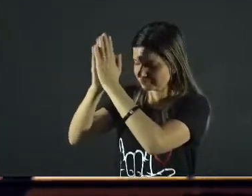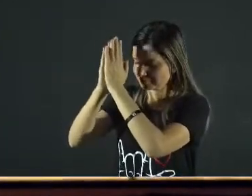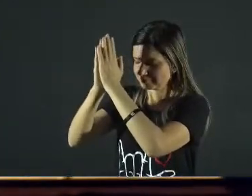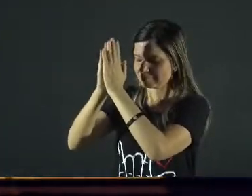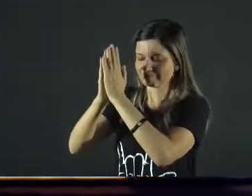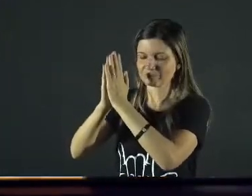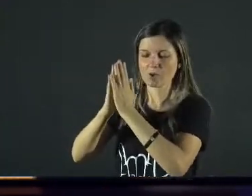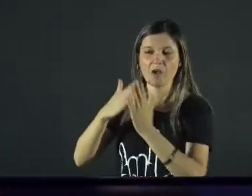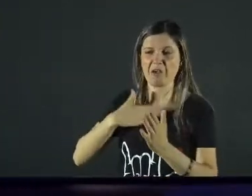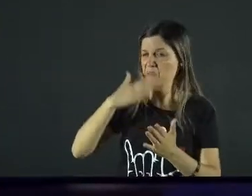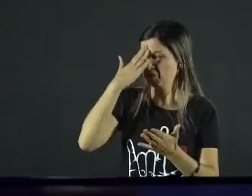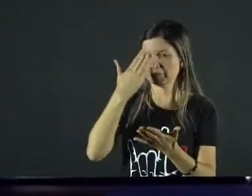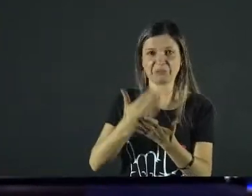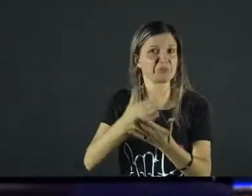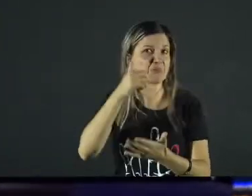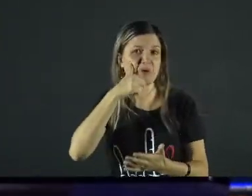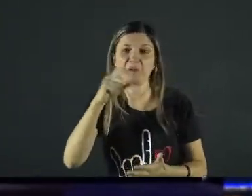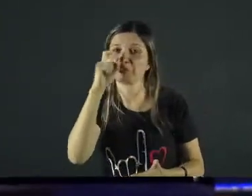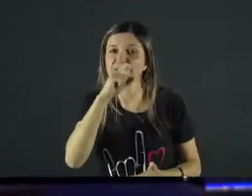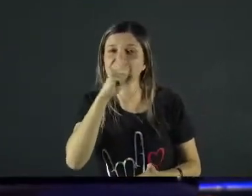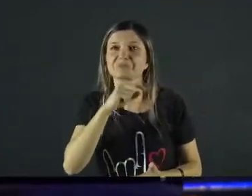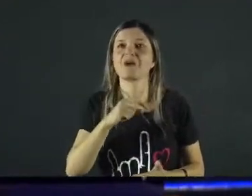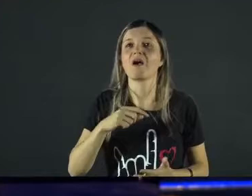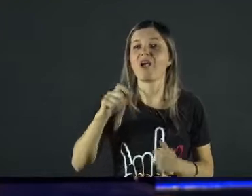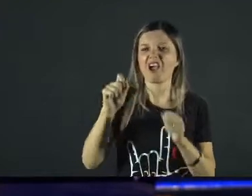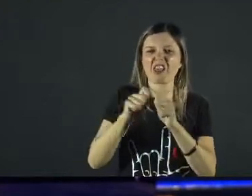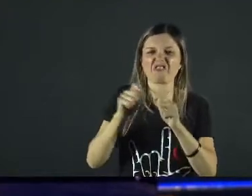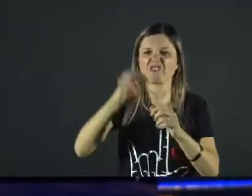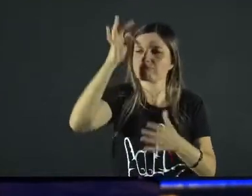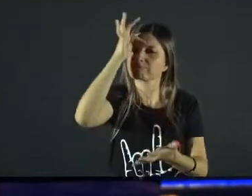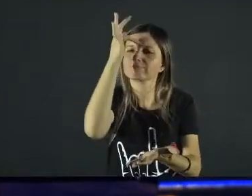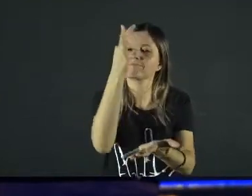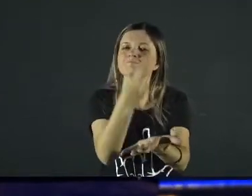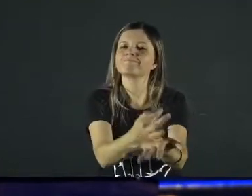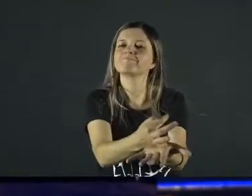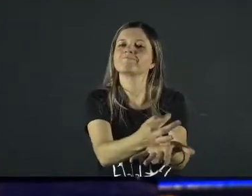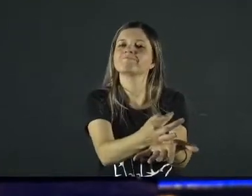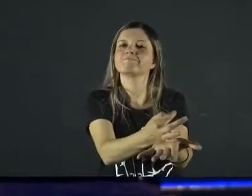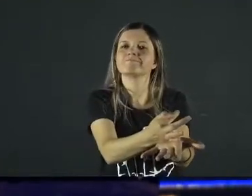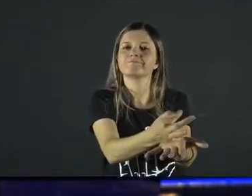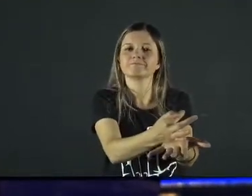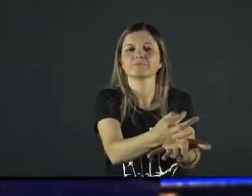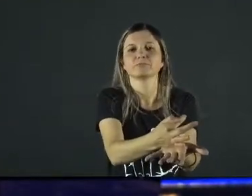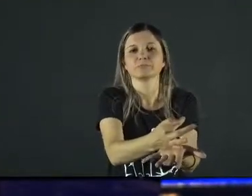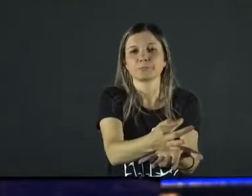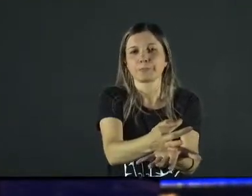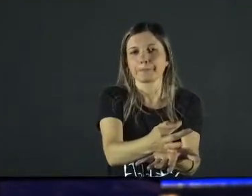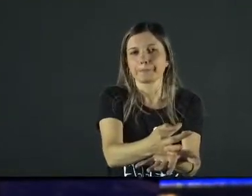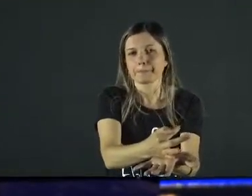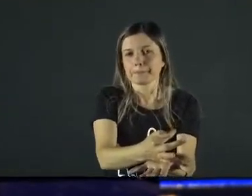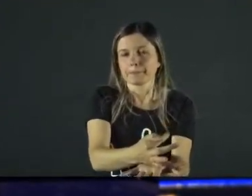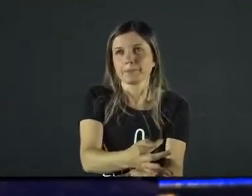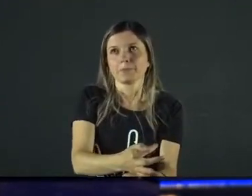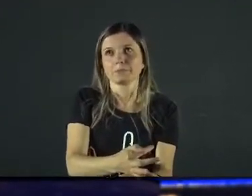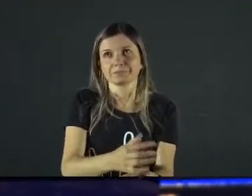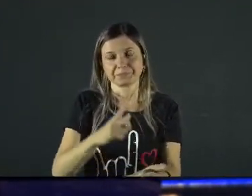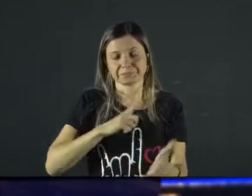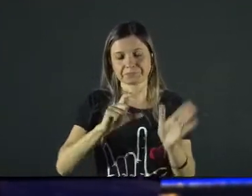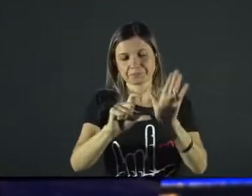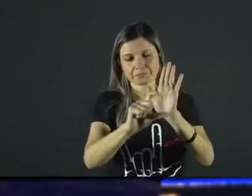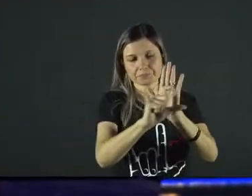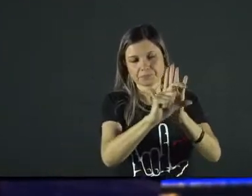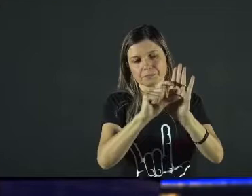eu não acredito que ela mentiu. Ela estava agindo com fé. Aleluia. Tem um